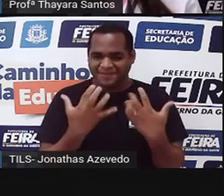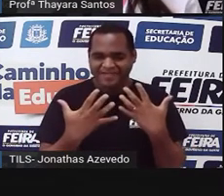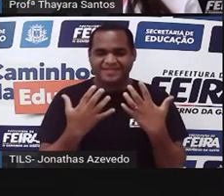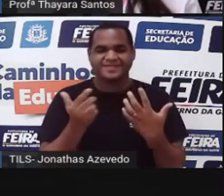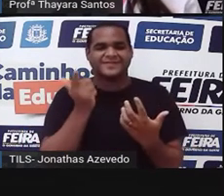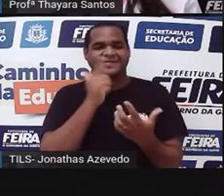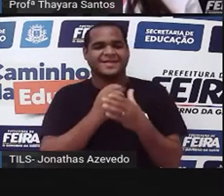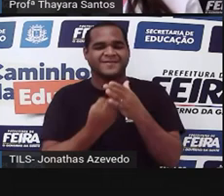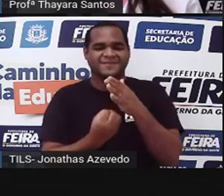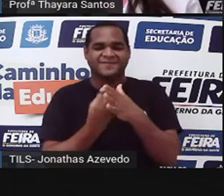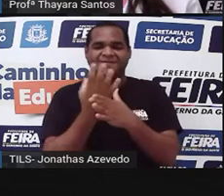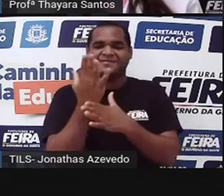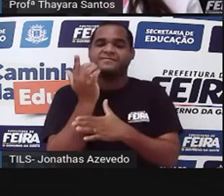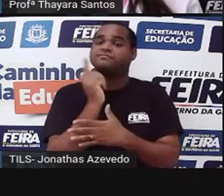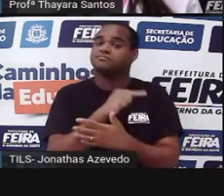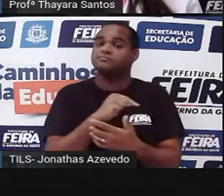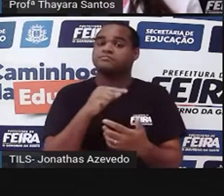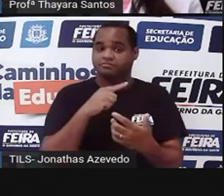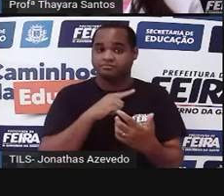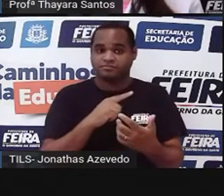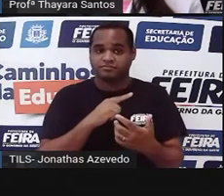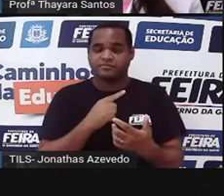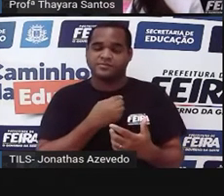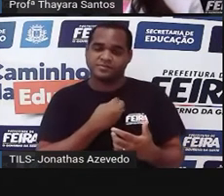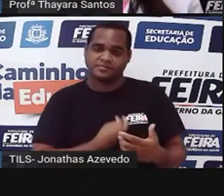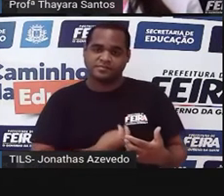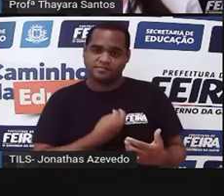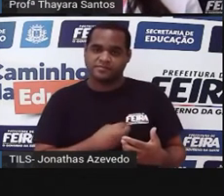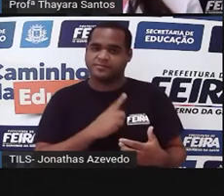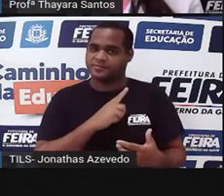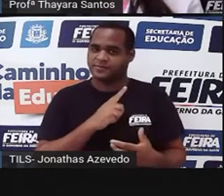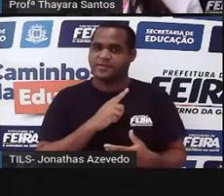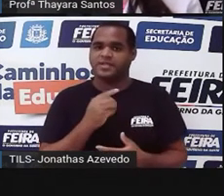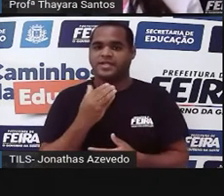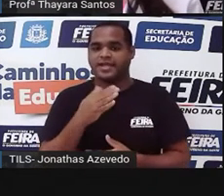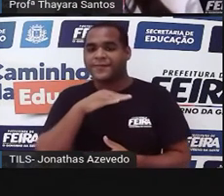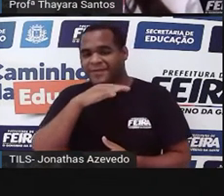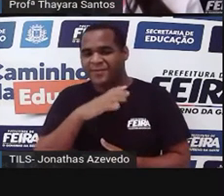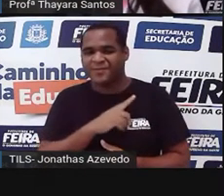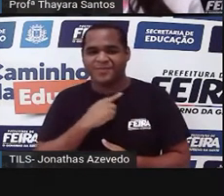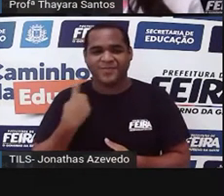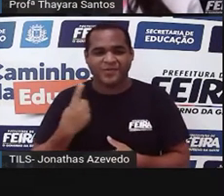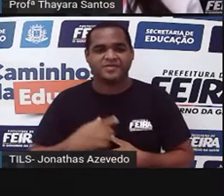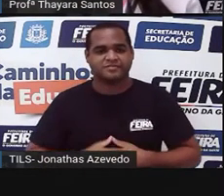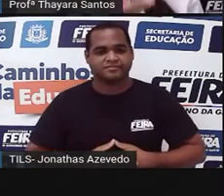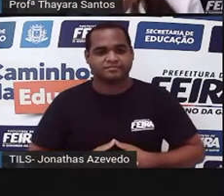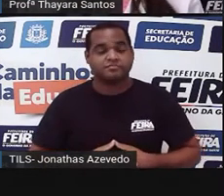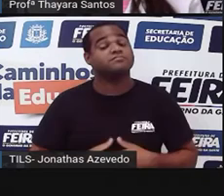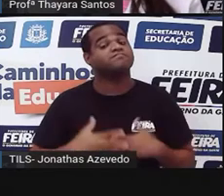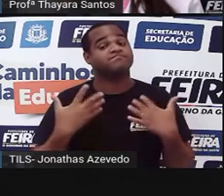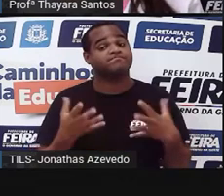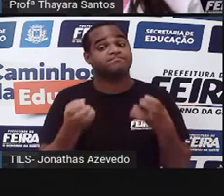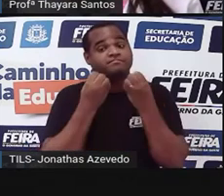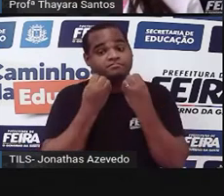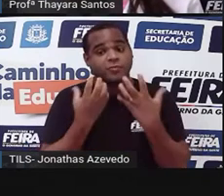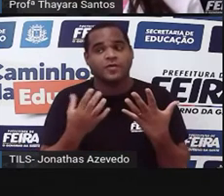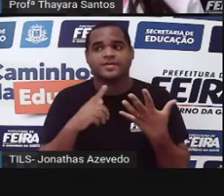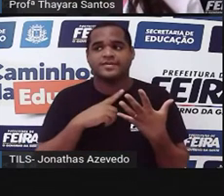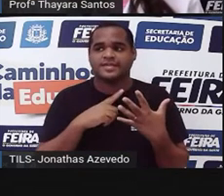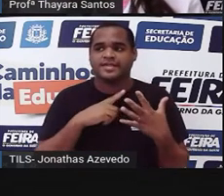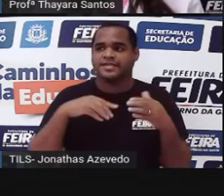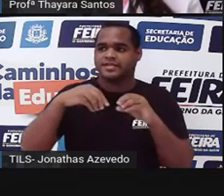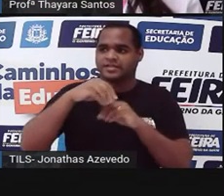e reaproveitar aqueles nutrientes que estavam no animal que morreu. Então, como benefício, a gente tem um solo